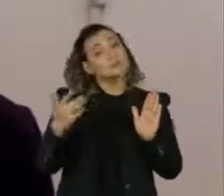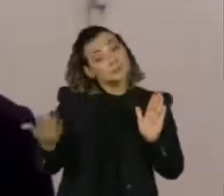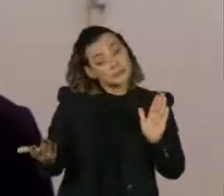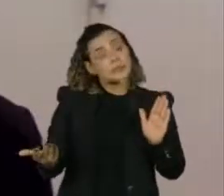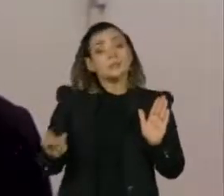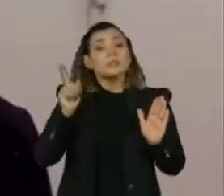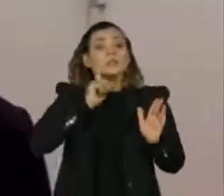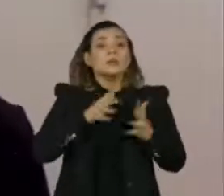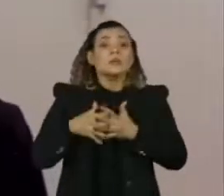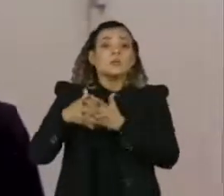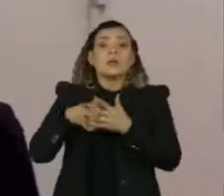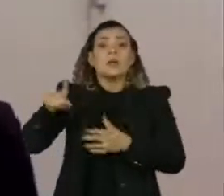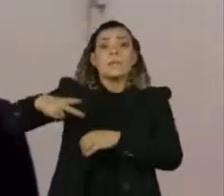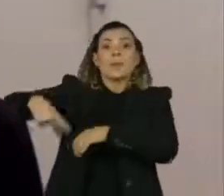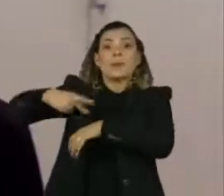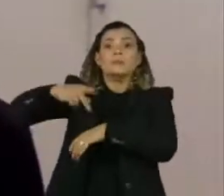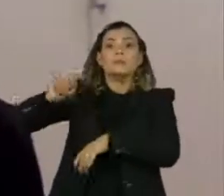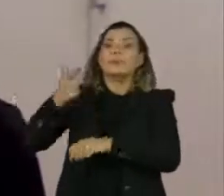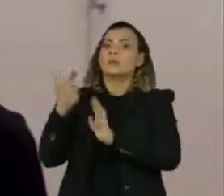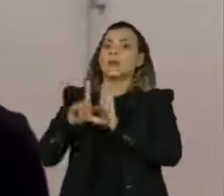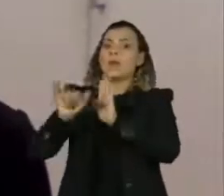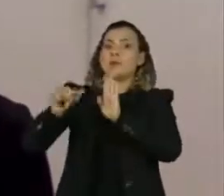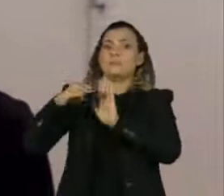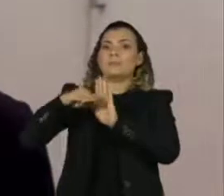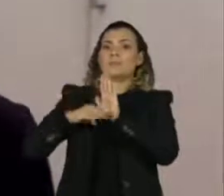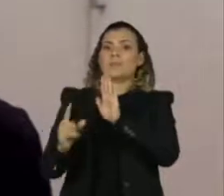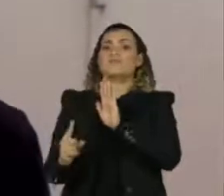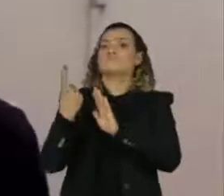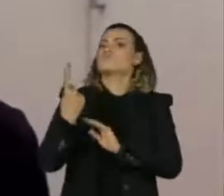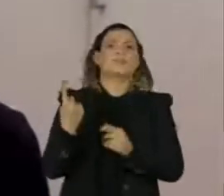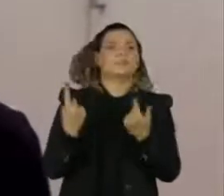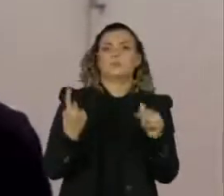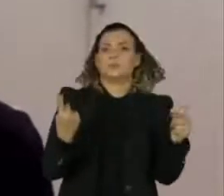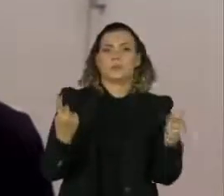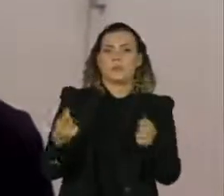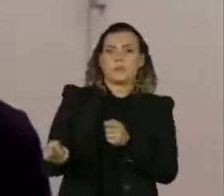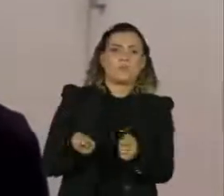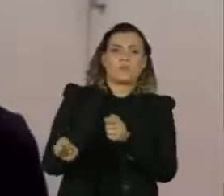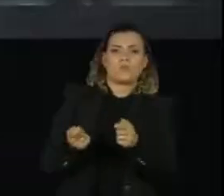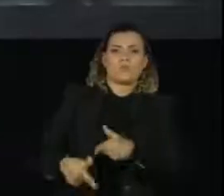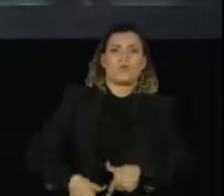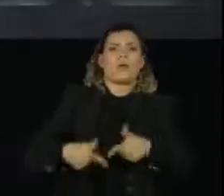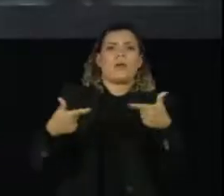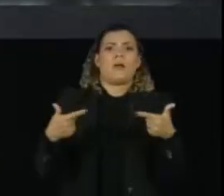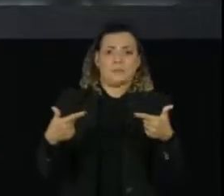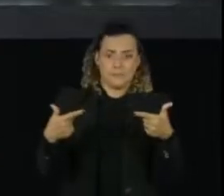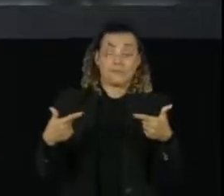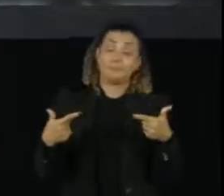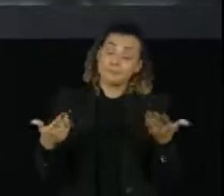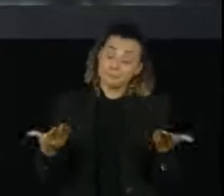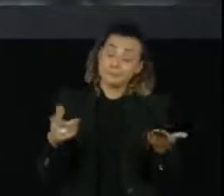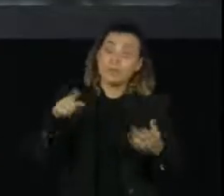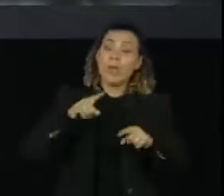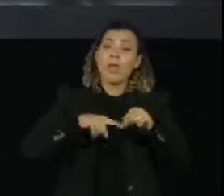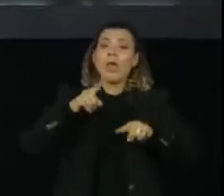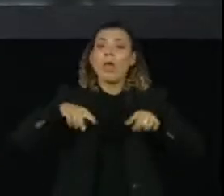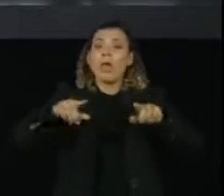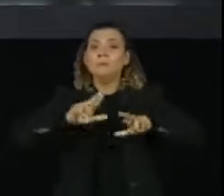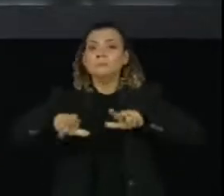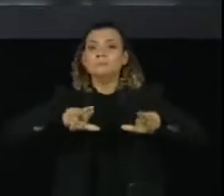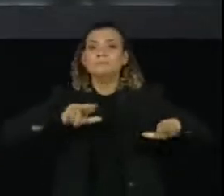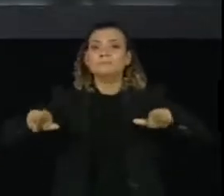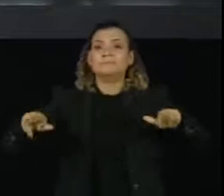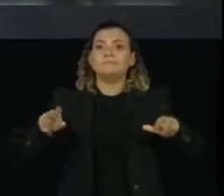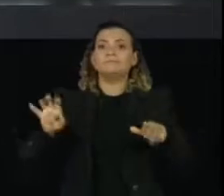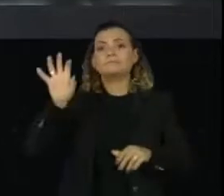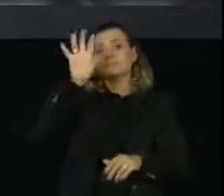que os Estados Unidos é um país que não tem uma legislação única para controlar a arma de fogo, né? Essa legislação ela varia entre os estados